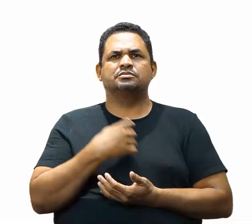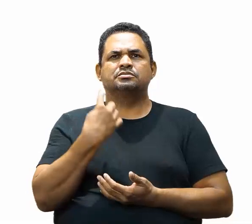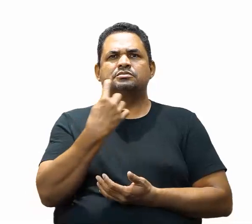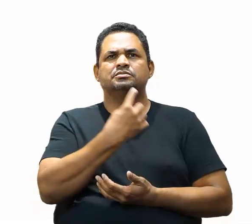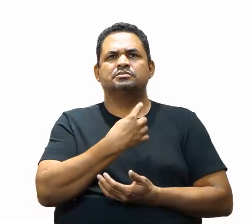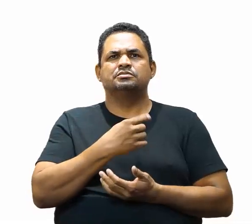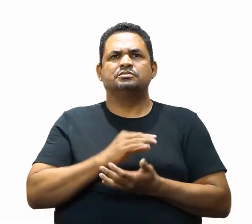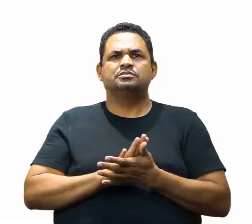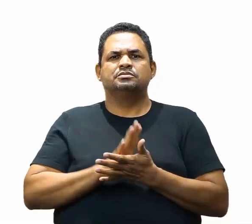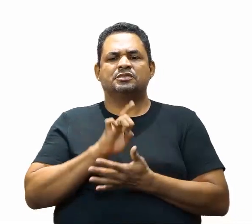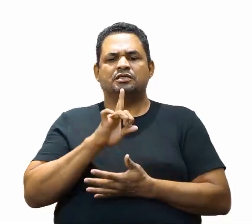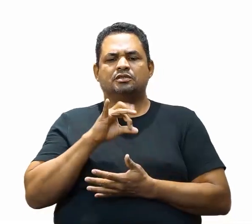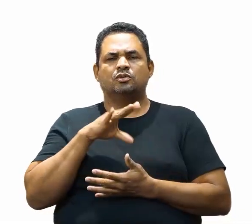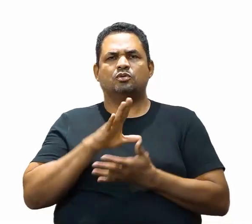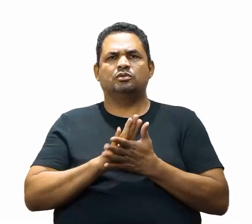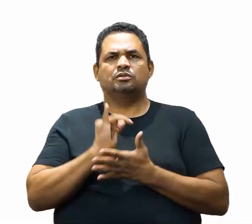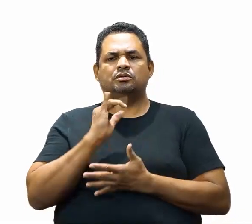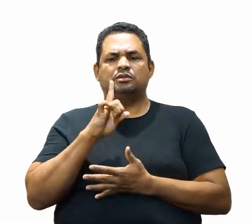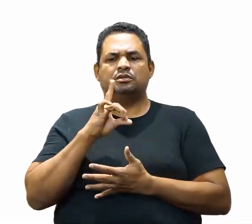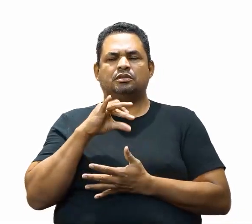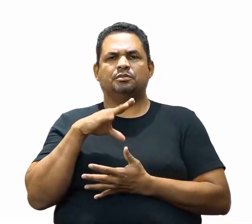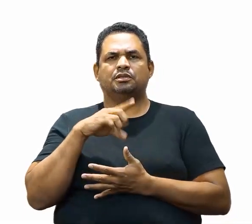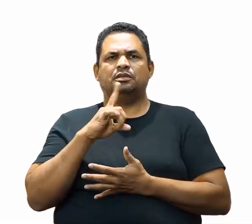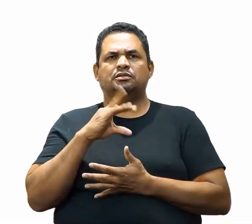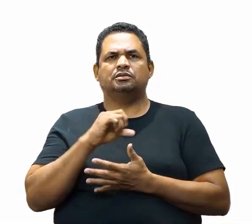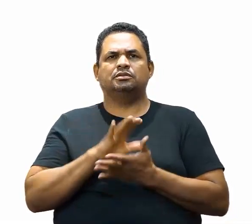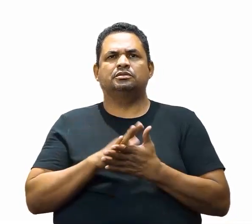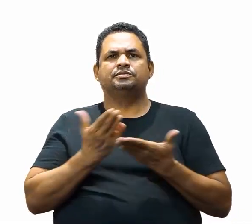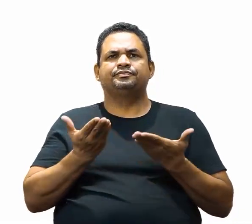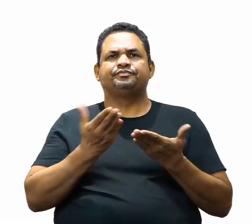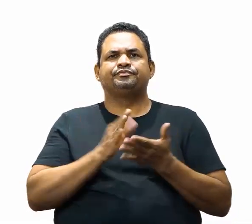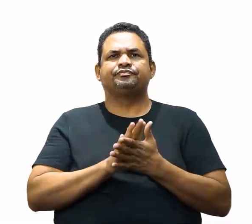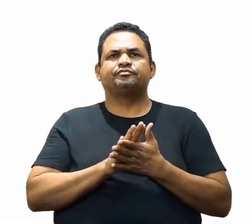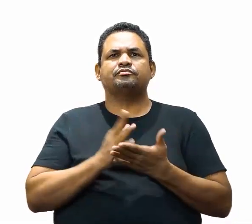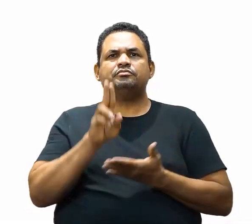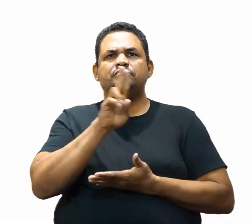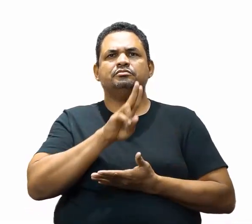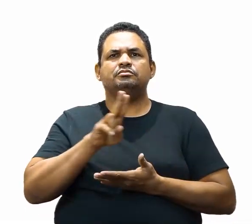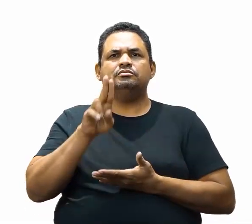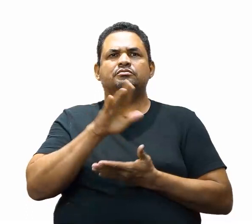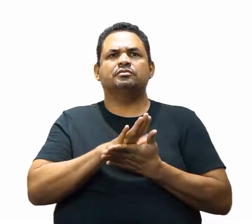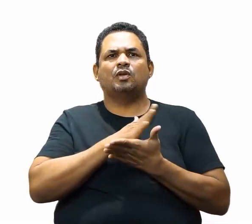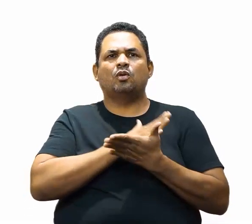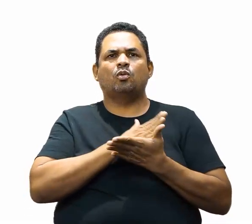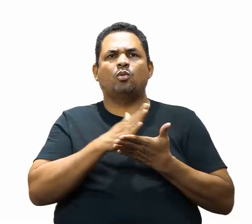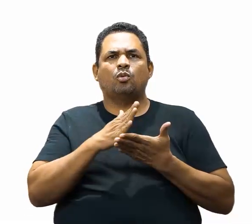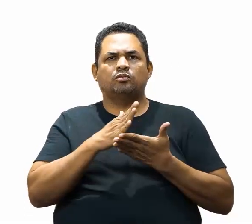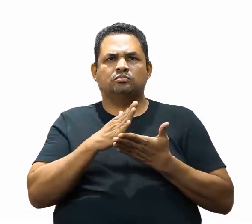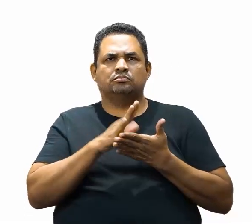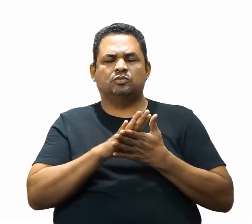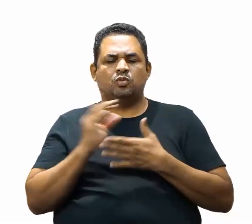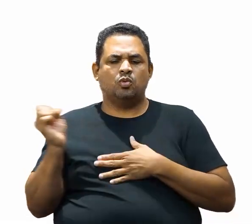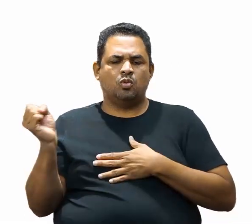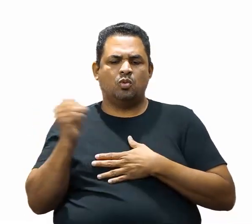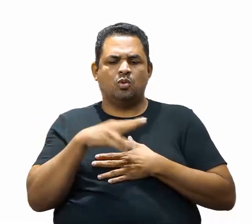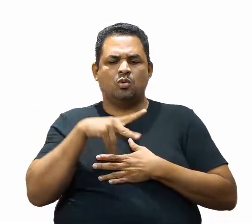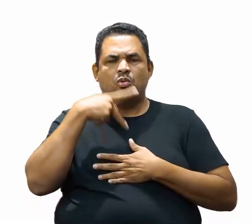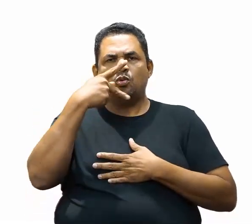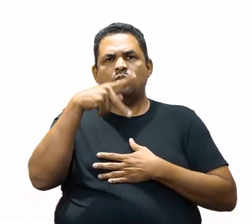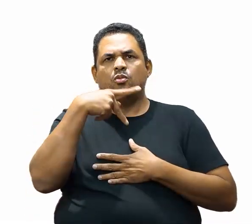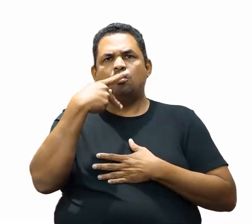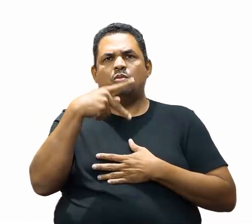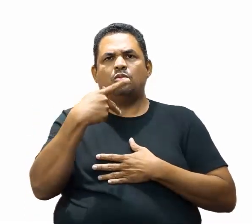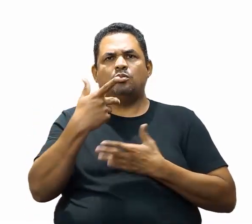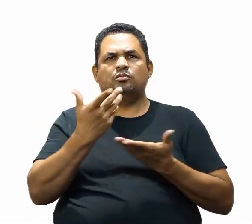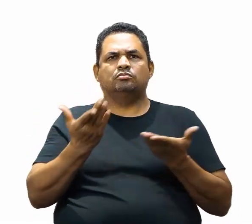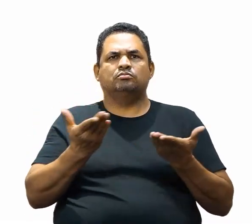artículos indeterminantes ou indeterminados, que são aqueles que são utilizados para introduzir um elemento novo, ou